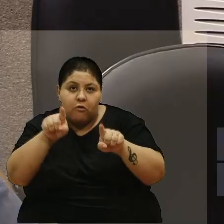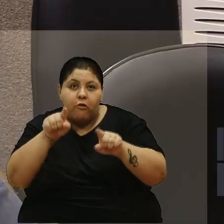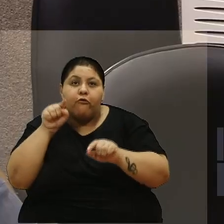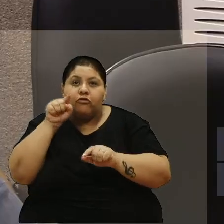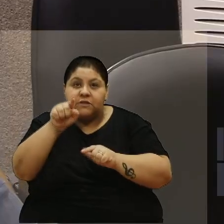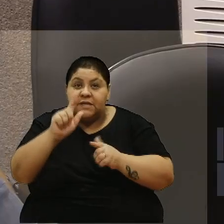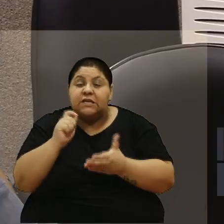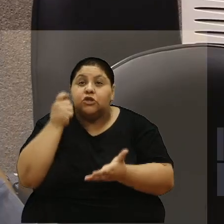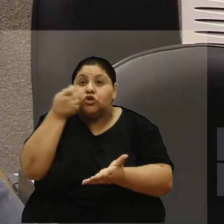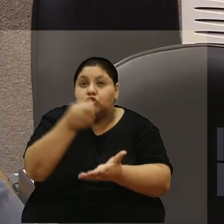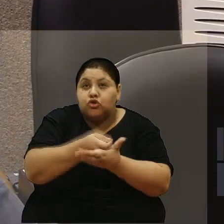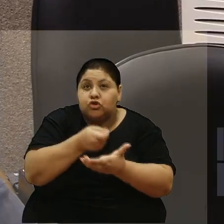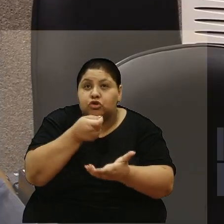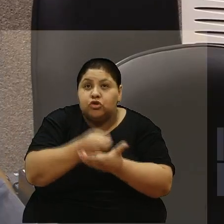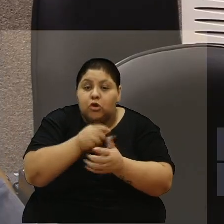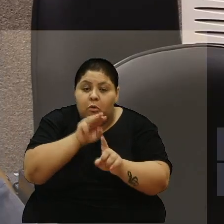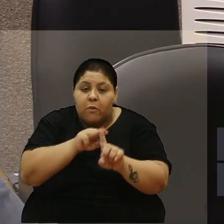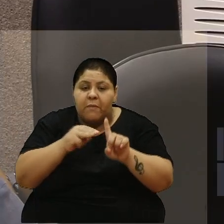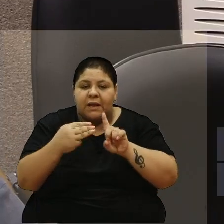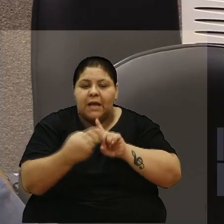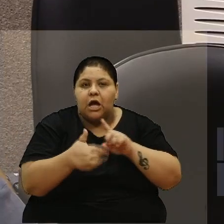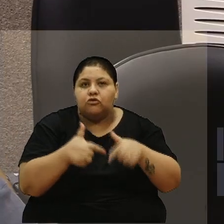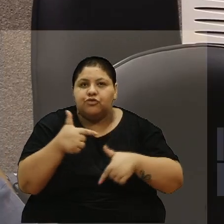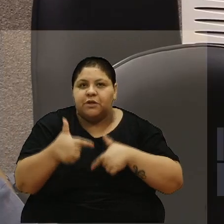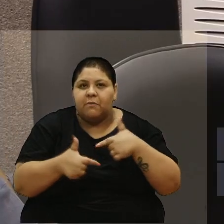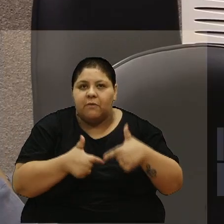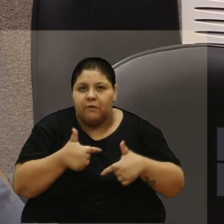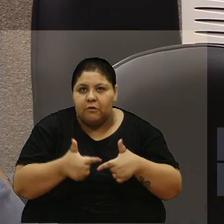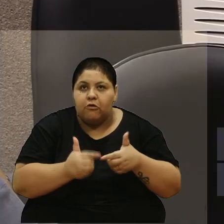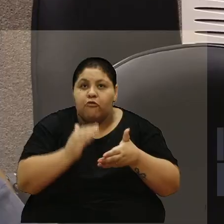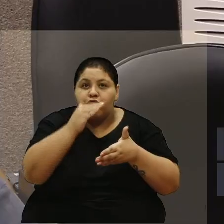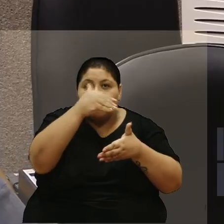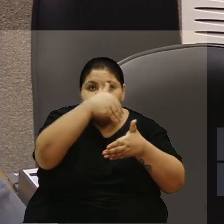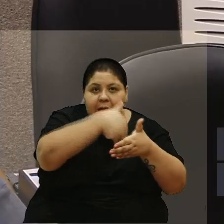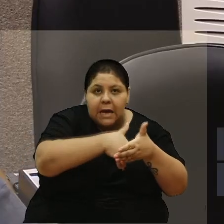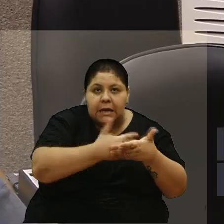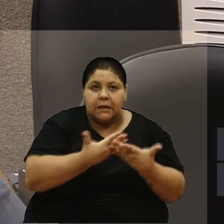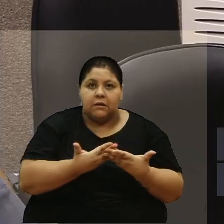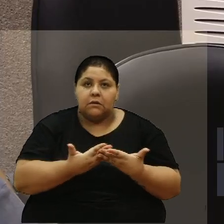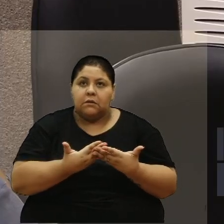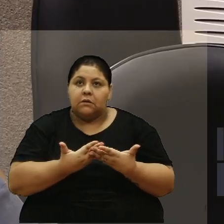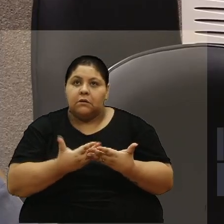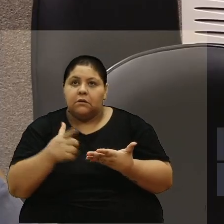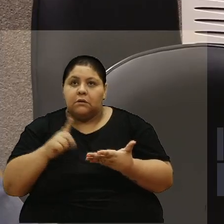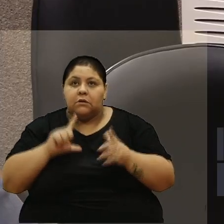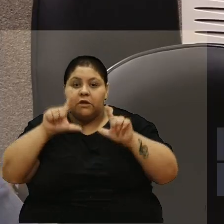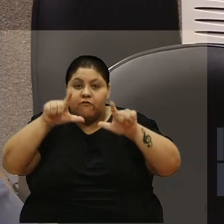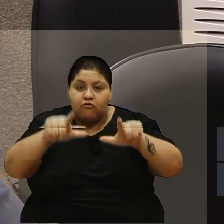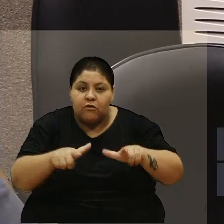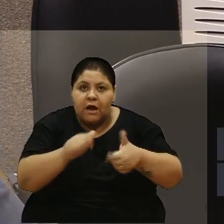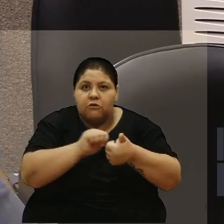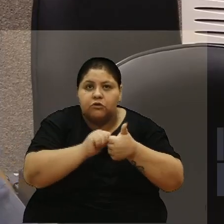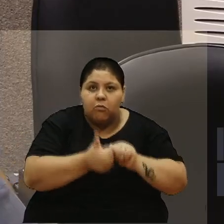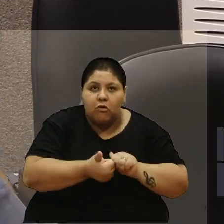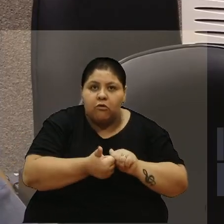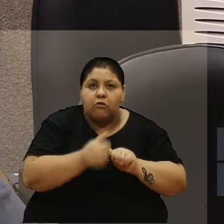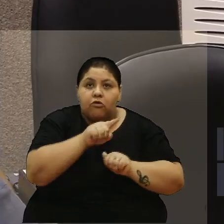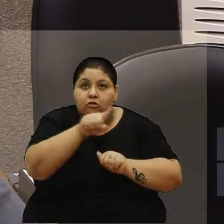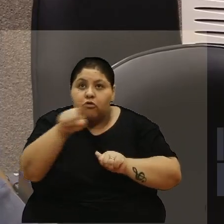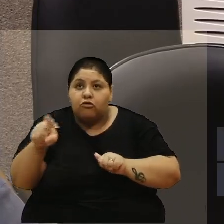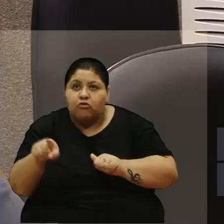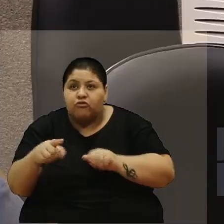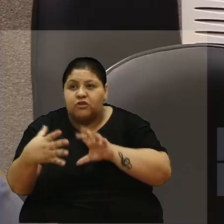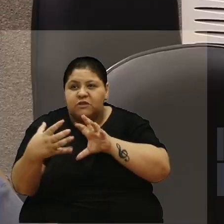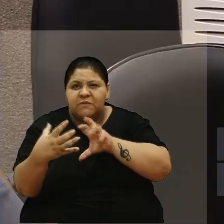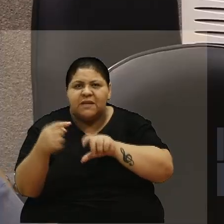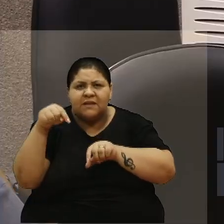aqui, para estarem no mercado de trabalho, votarem e terem o espaço no esporte. E vocês estão brigando